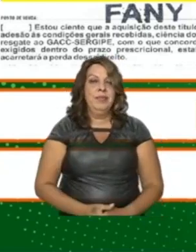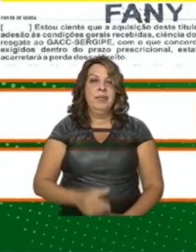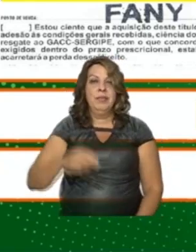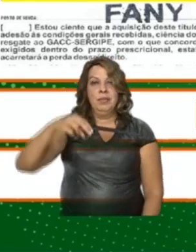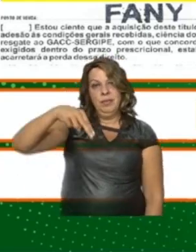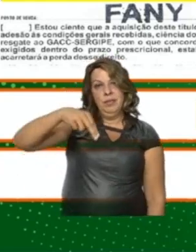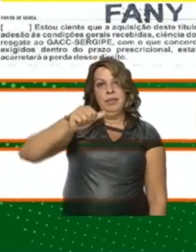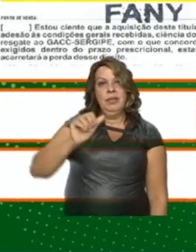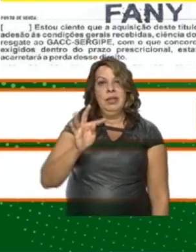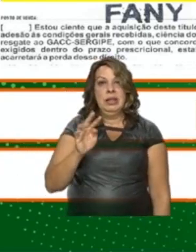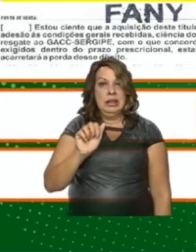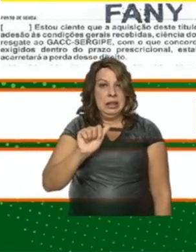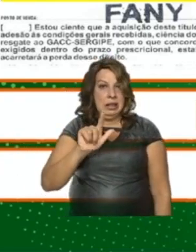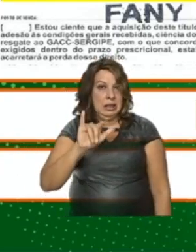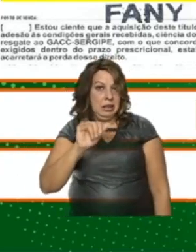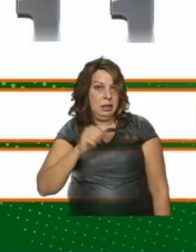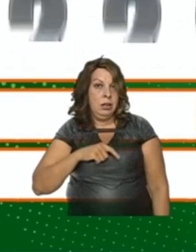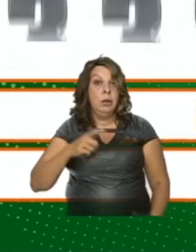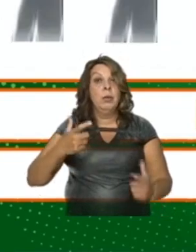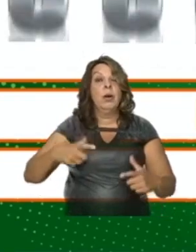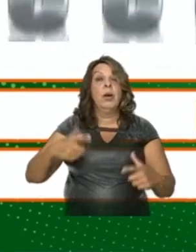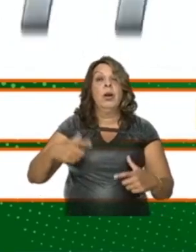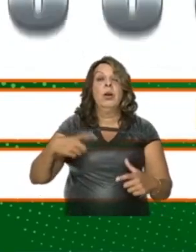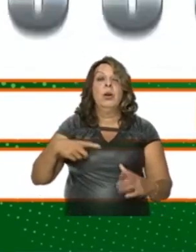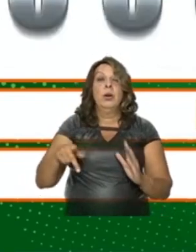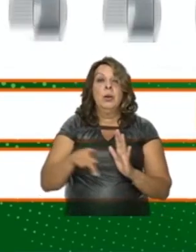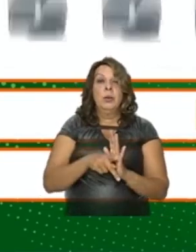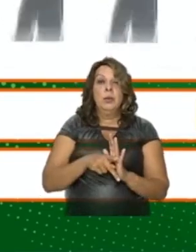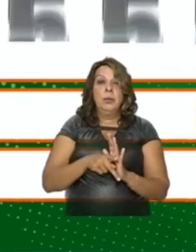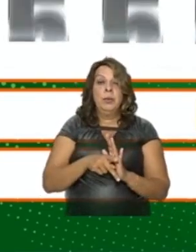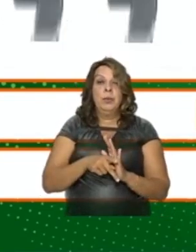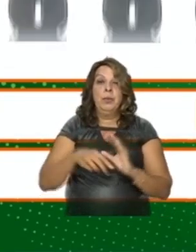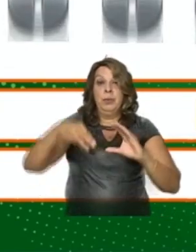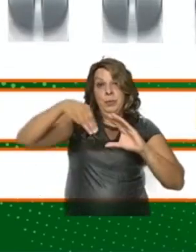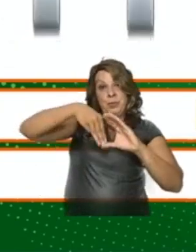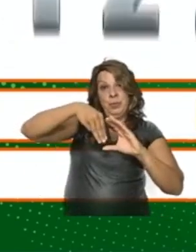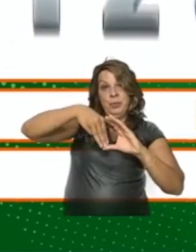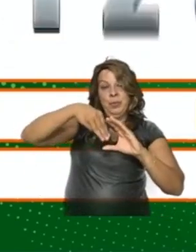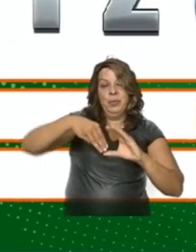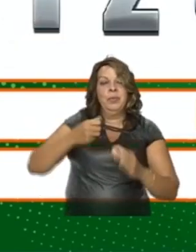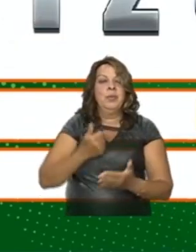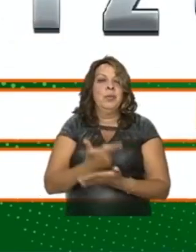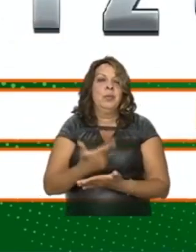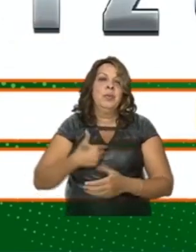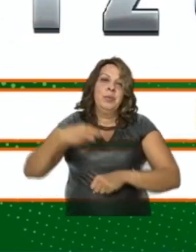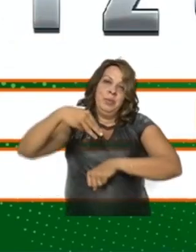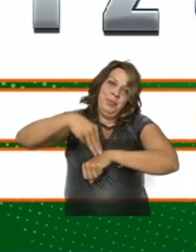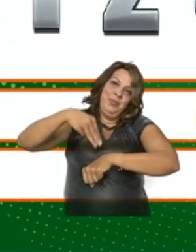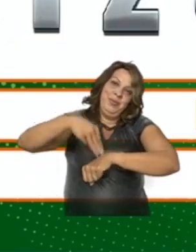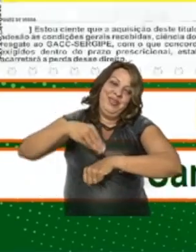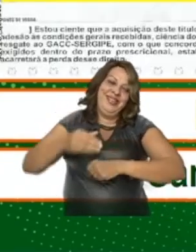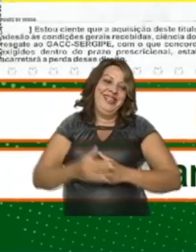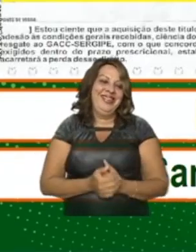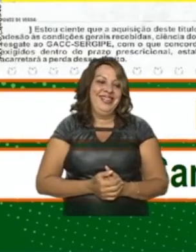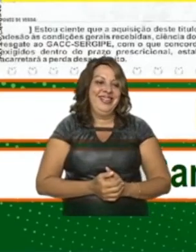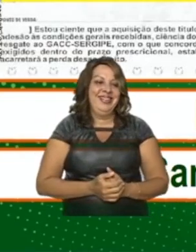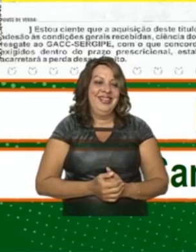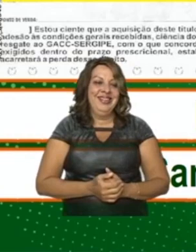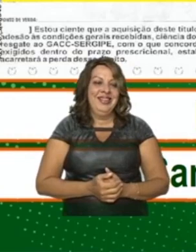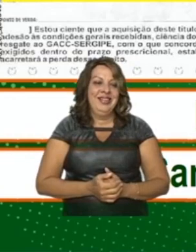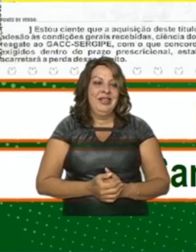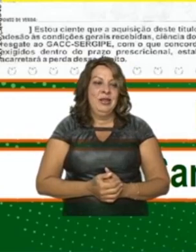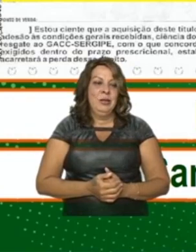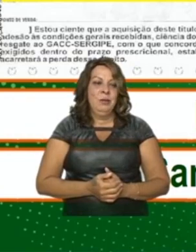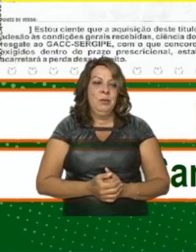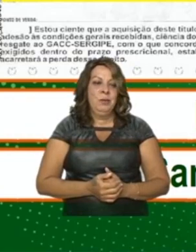076656, Natália Santos, ela é do bairro Coroa do Meio, aqui de Aracaju, adquiriu aí na regional Atalaia.